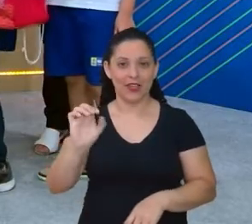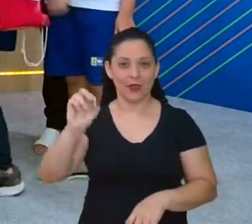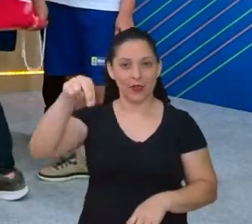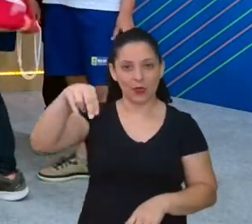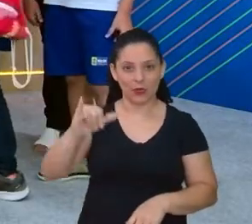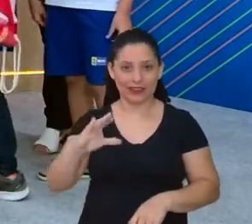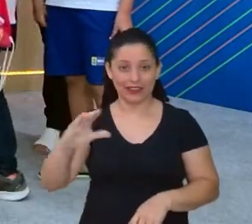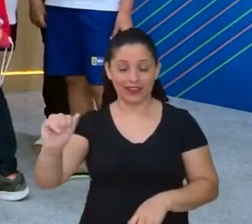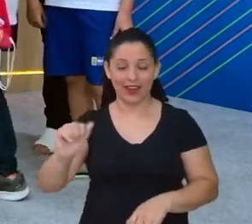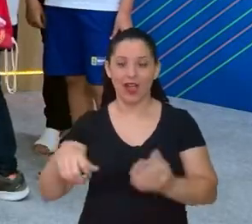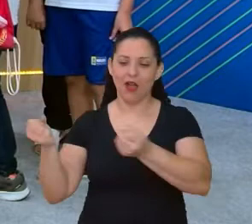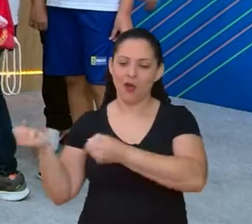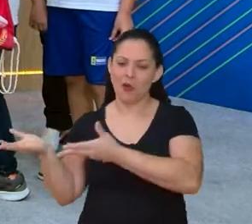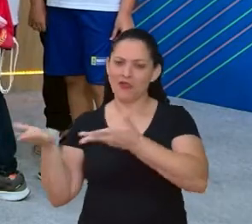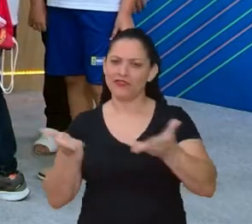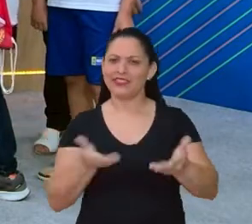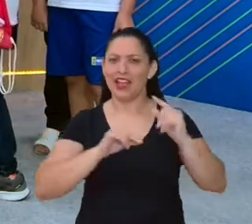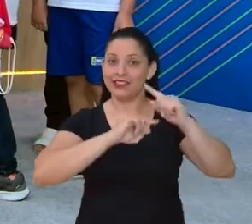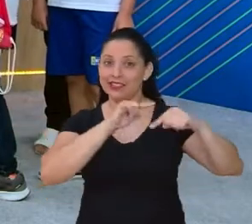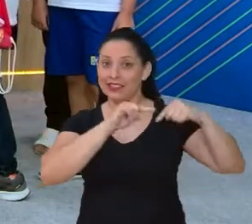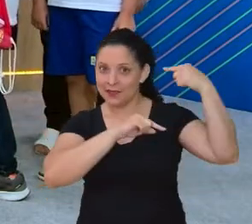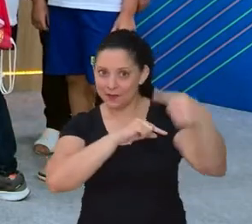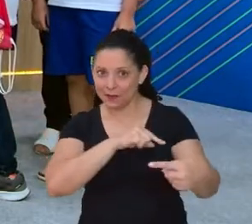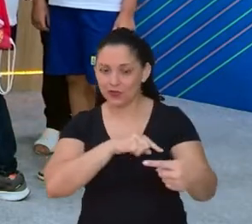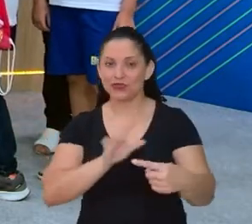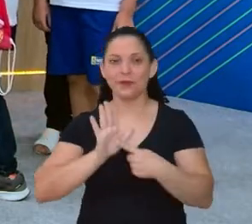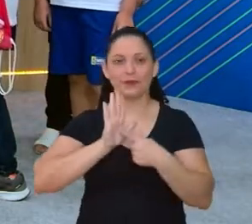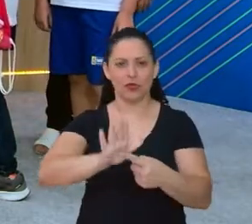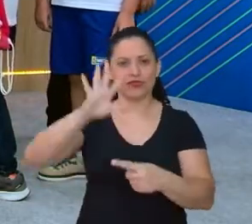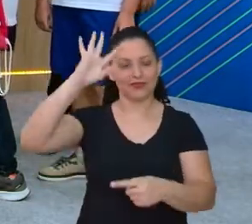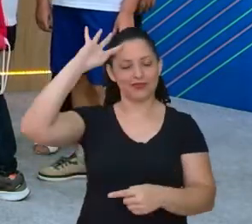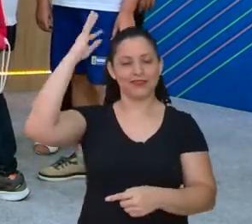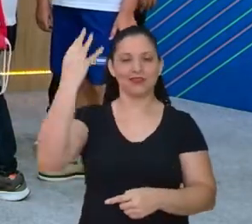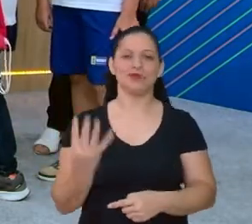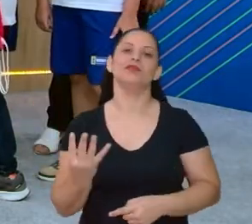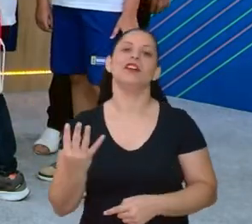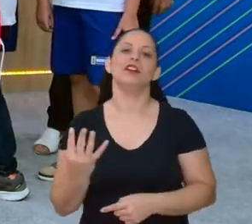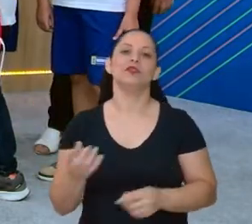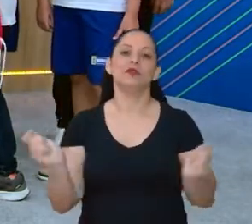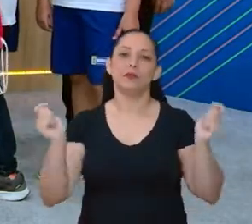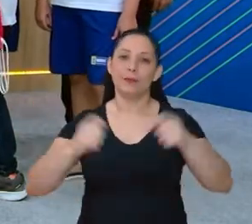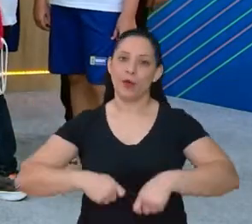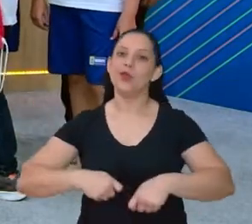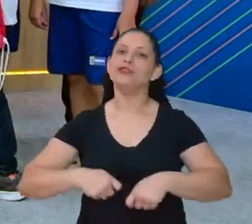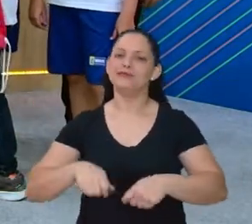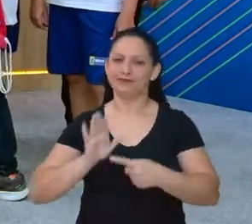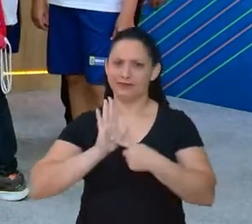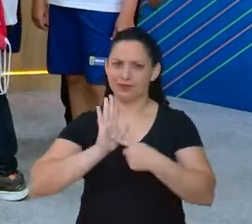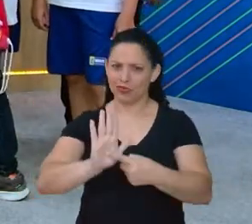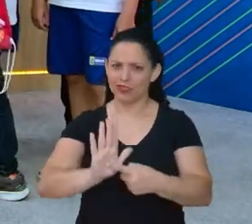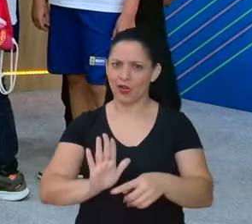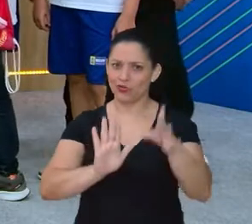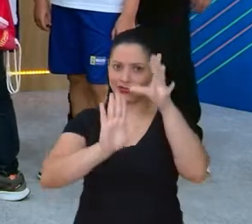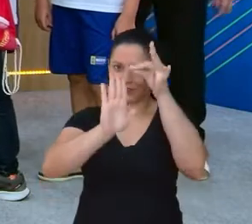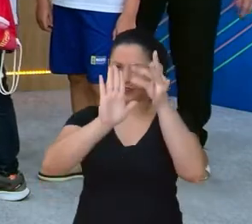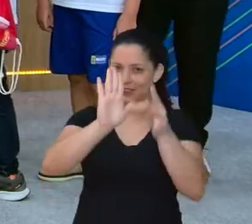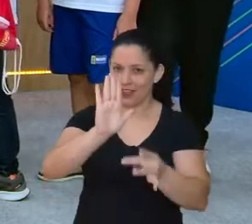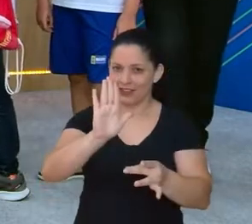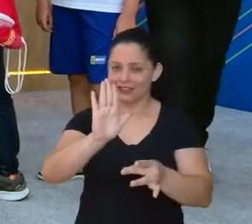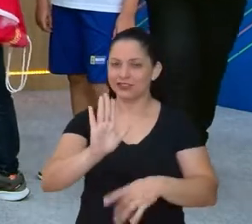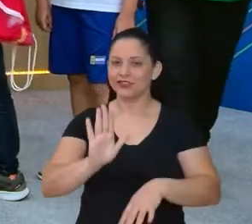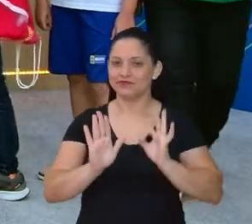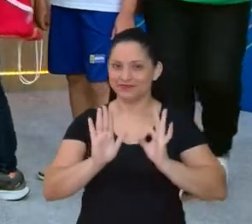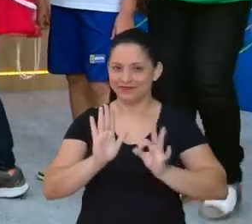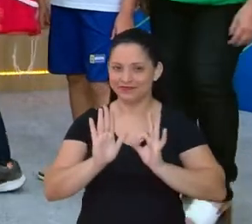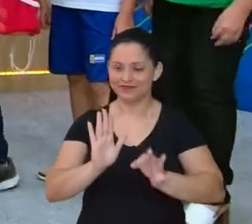já convido aqui para depois trazer, né, o resultado disso. A gente pode fazer alguma coisa, né, para mostrar, né, professora? Hein, professora Isso.